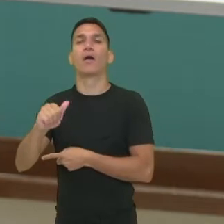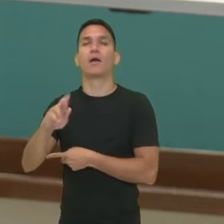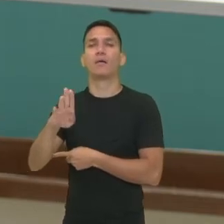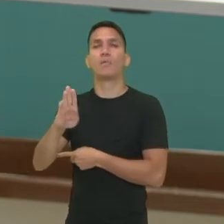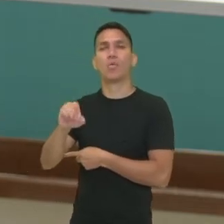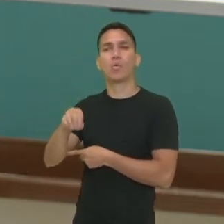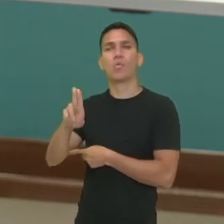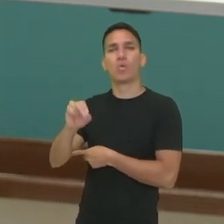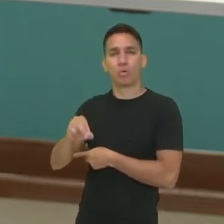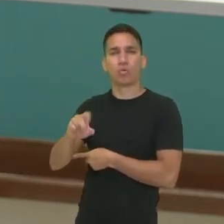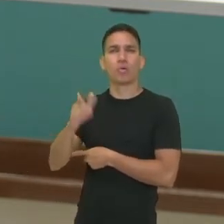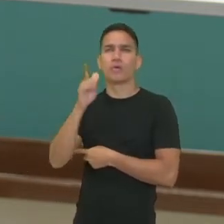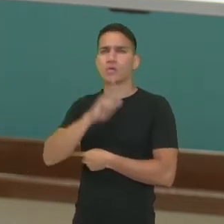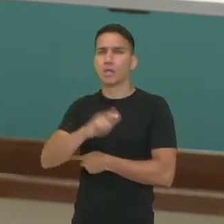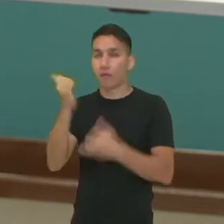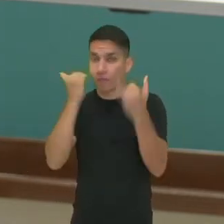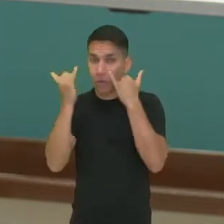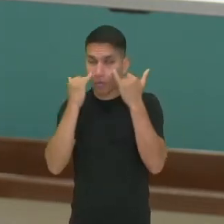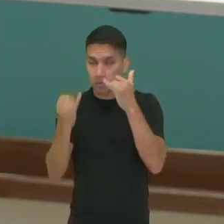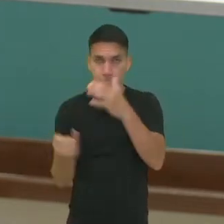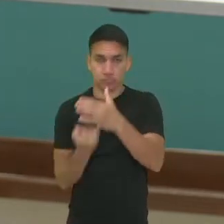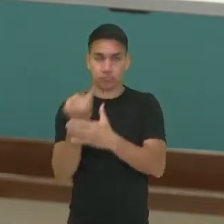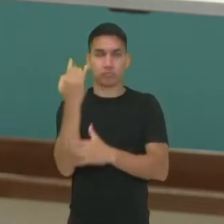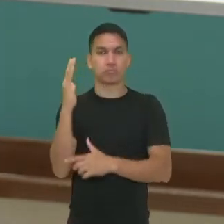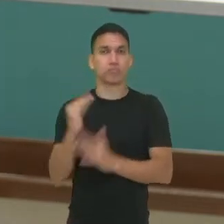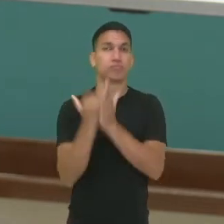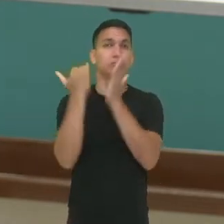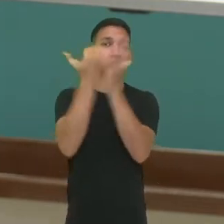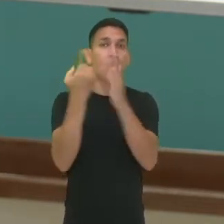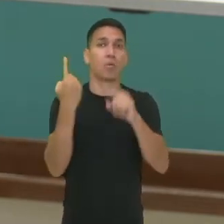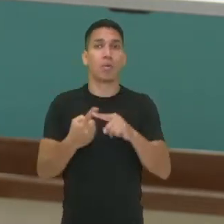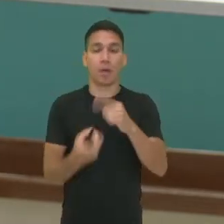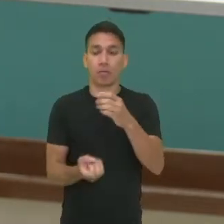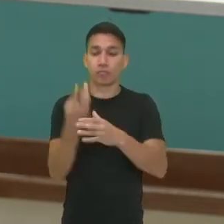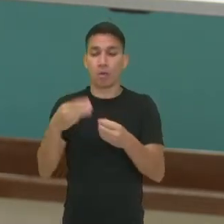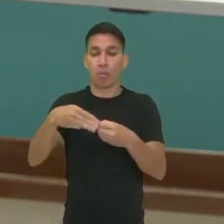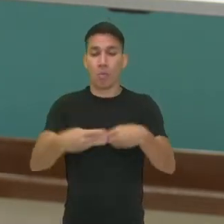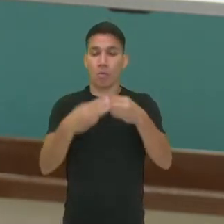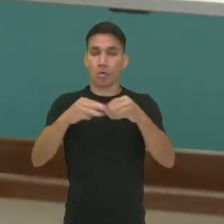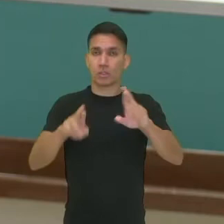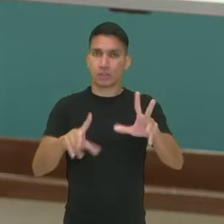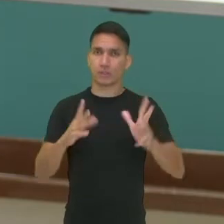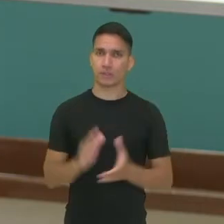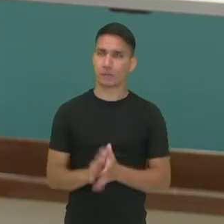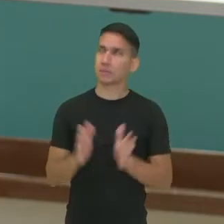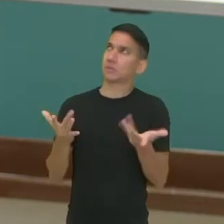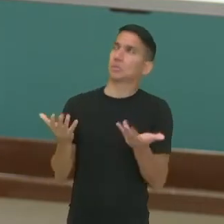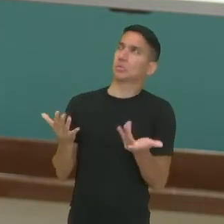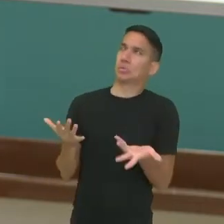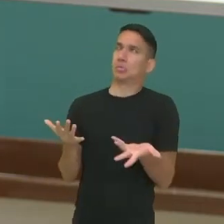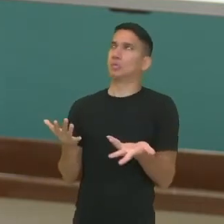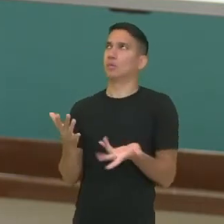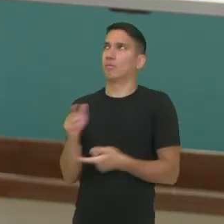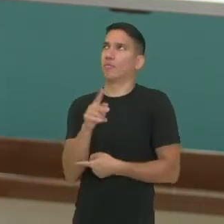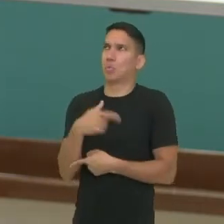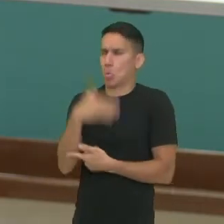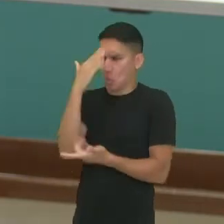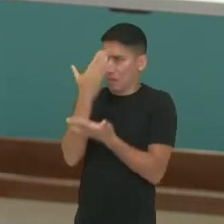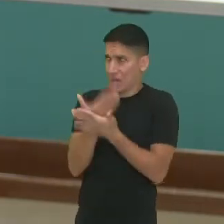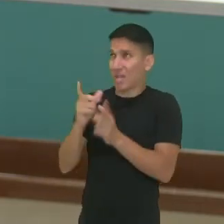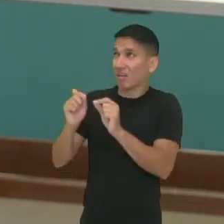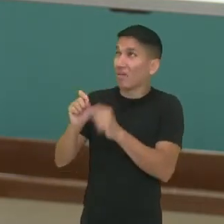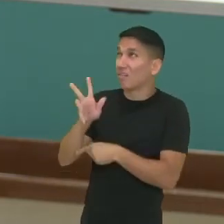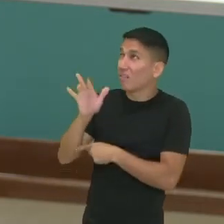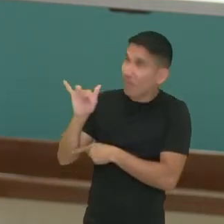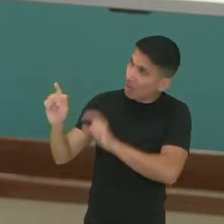importância fundamental, pois dá origem a moléculas diferentes. Professor? Ah, não, professor, não acredito. Será,